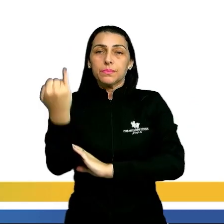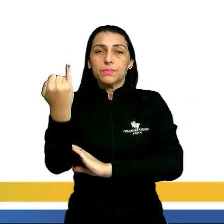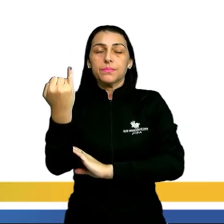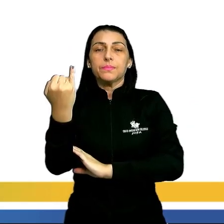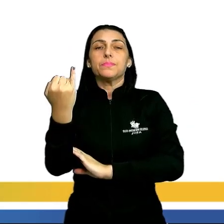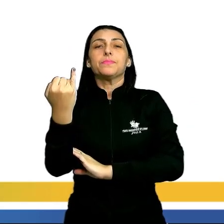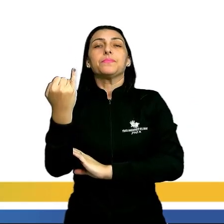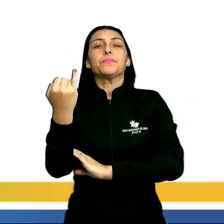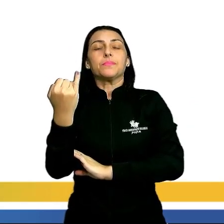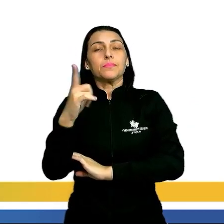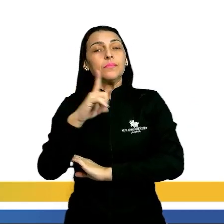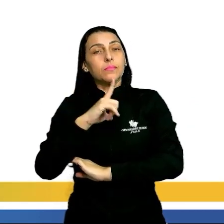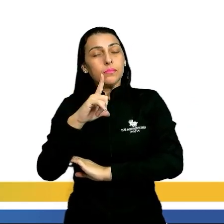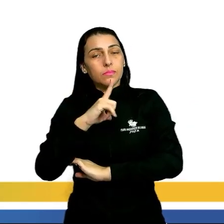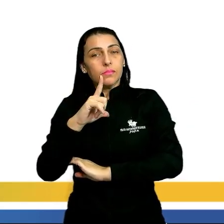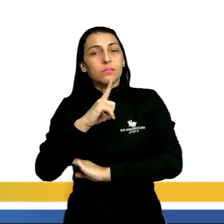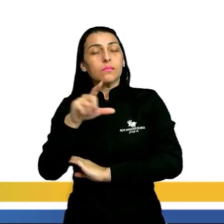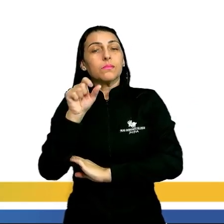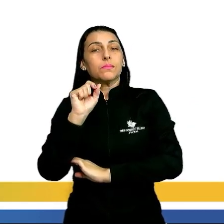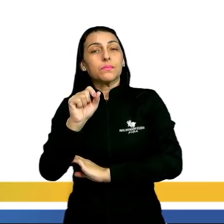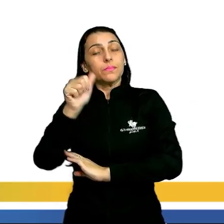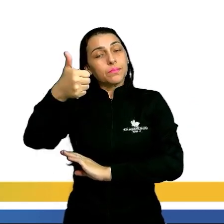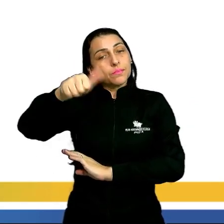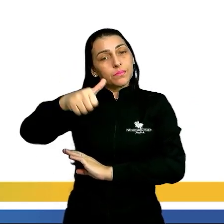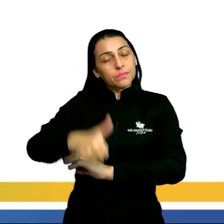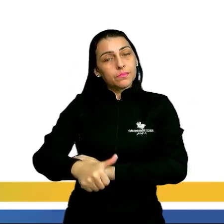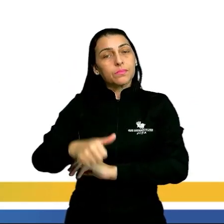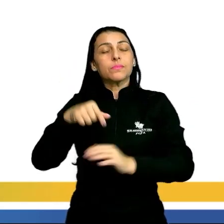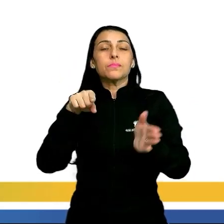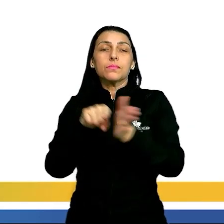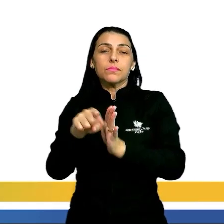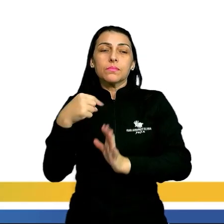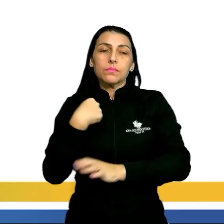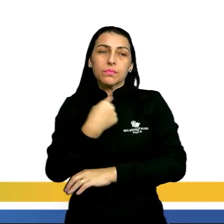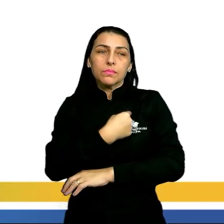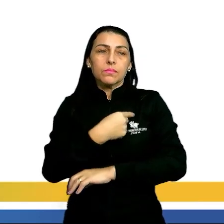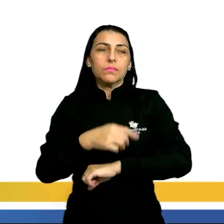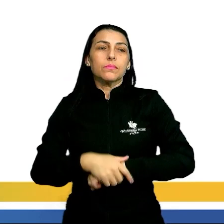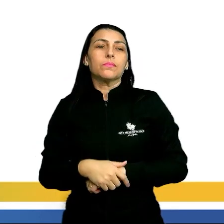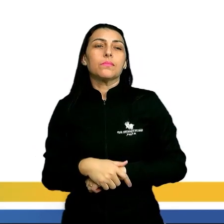para quando chegarmos aí na análise da nossa questão.